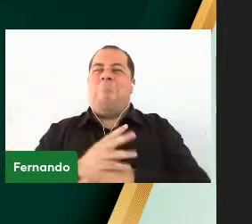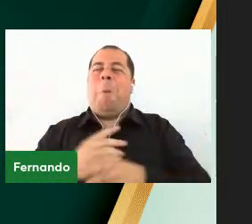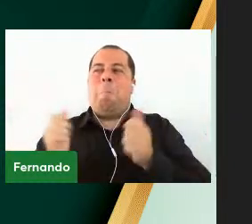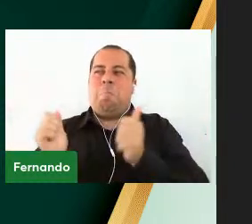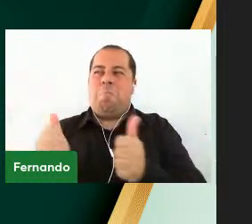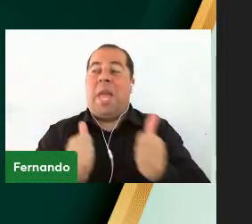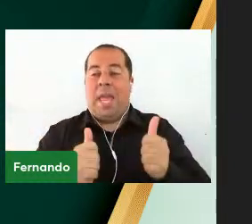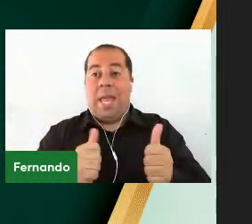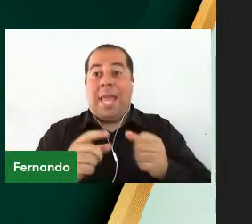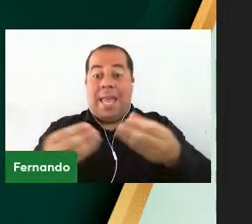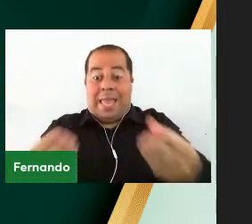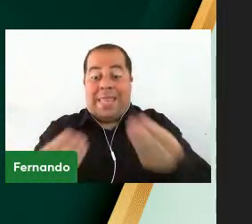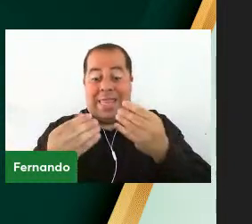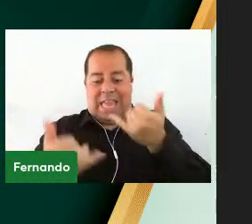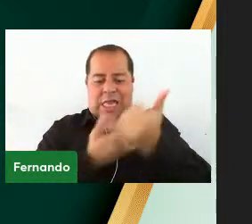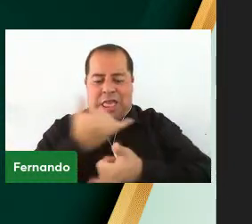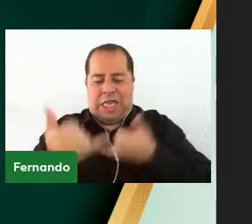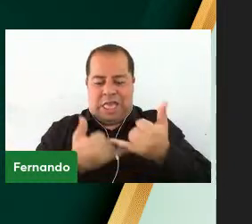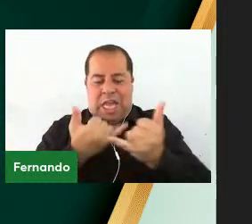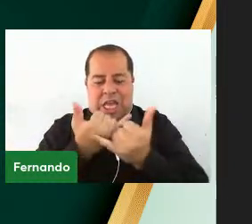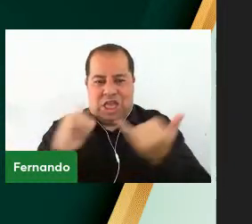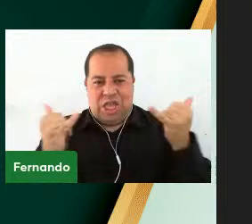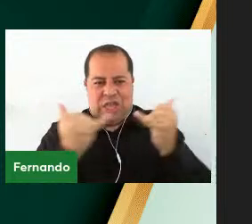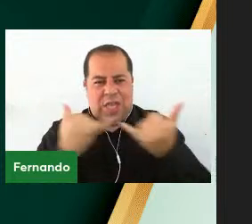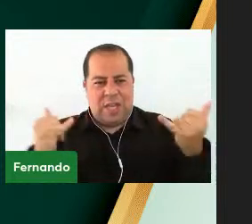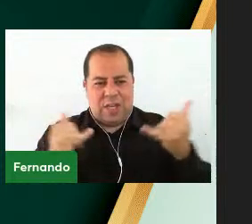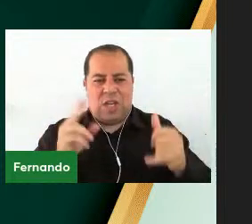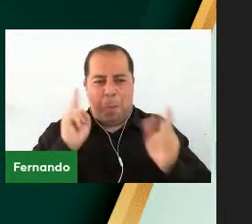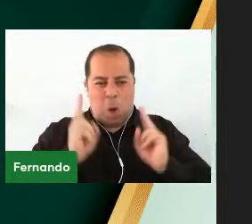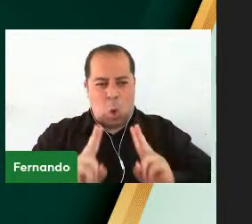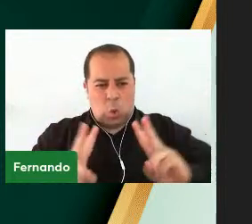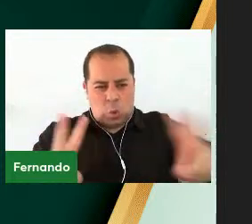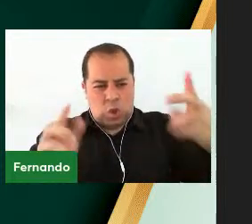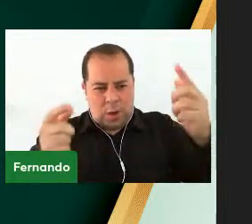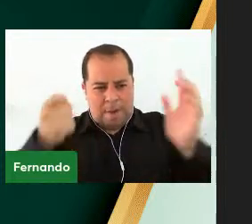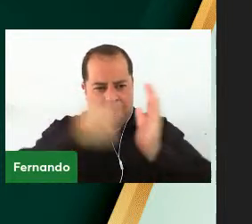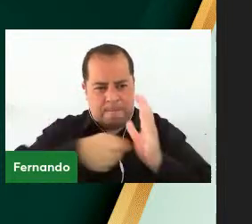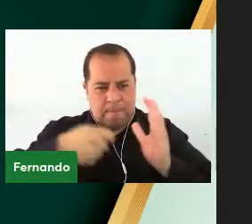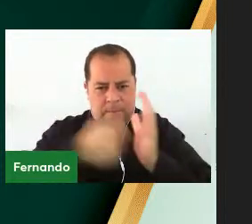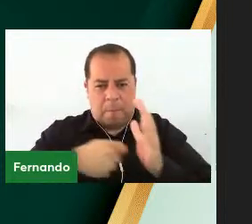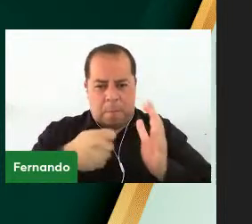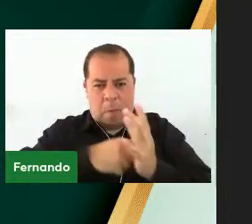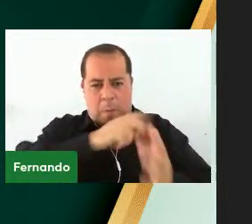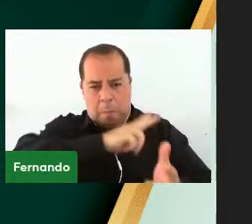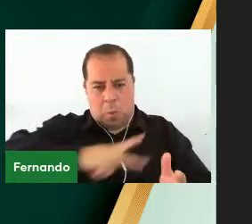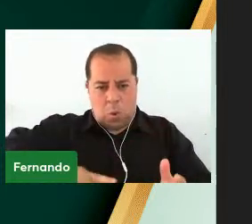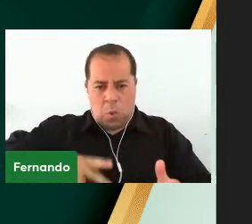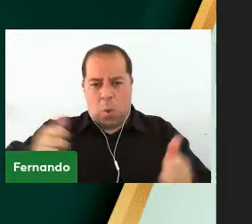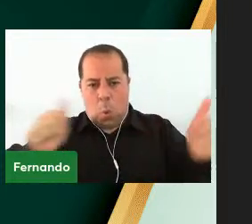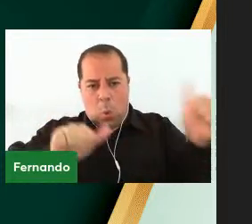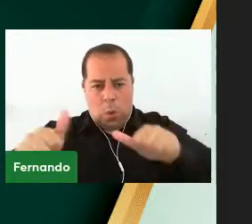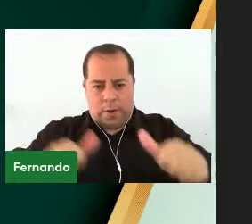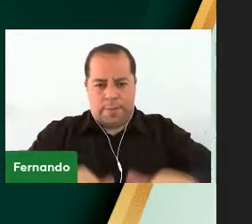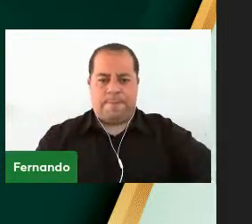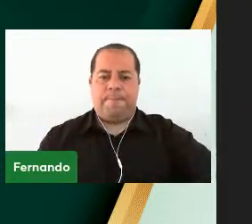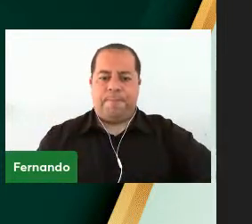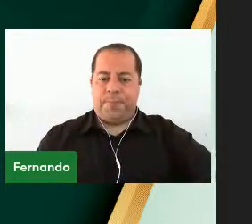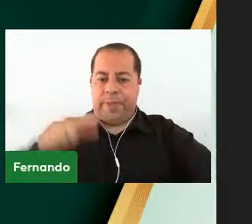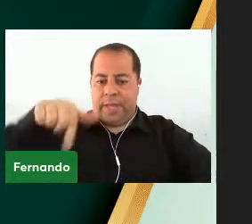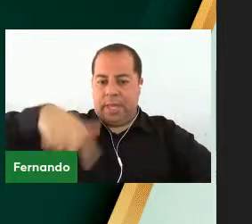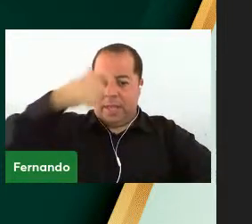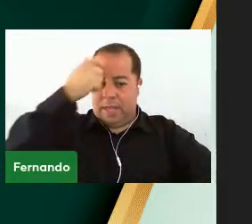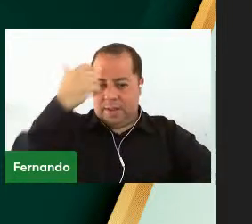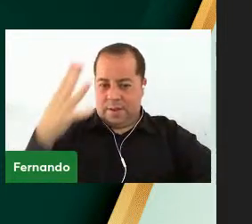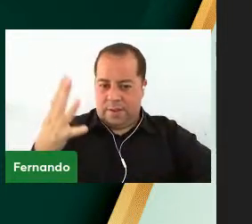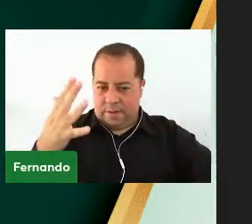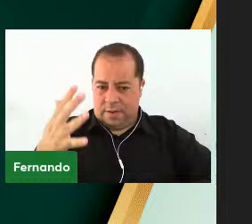energia necessária para seguirmos lutando pela educação pública e de qualidade em nosso país. A Unipampa vai muito